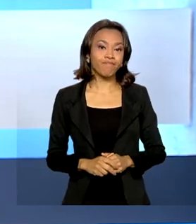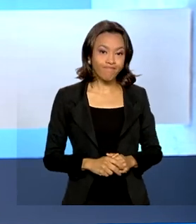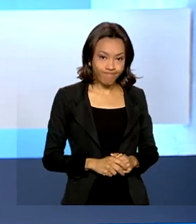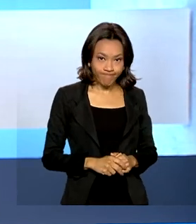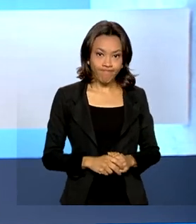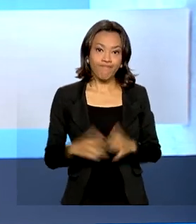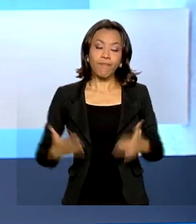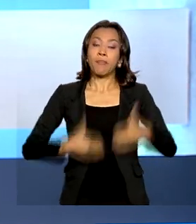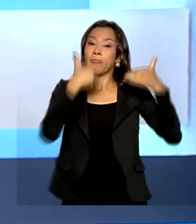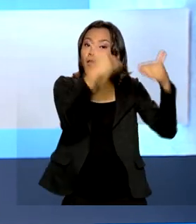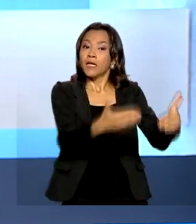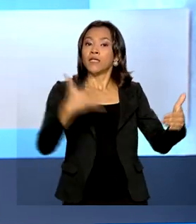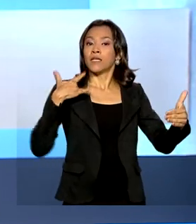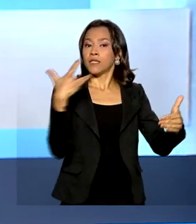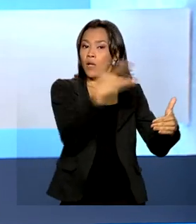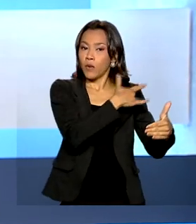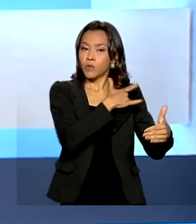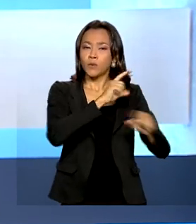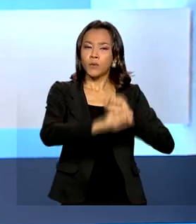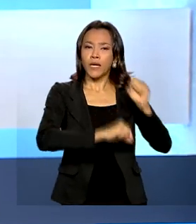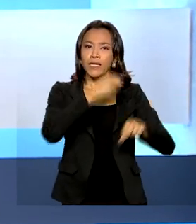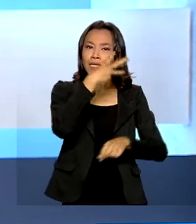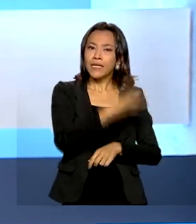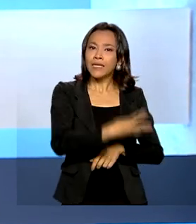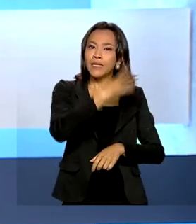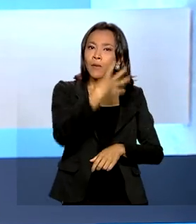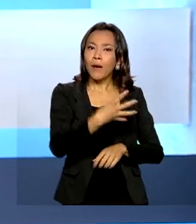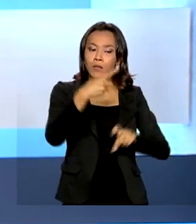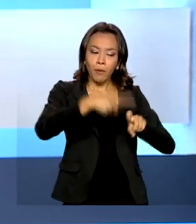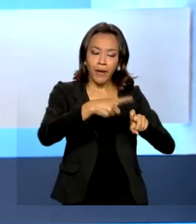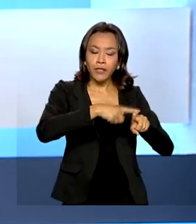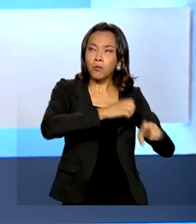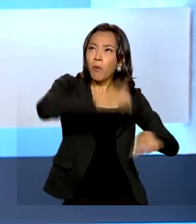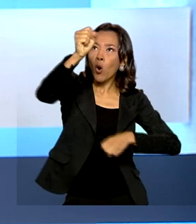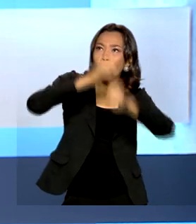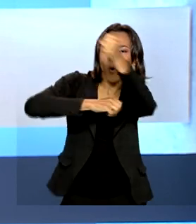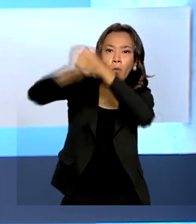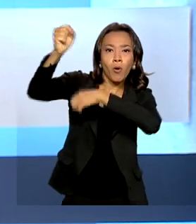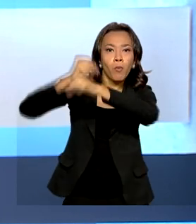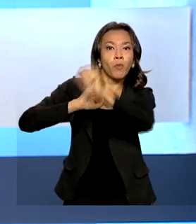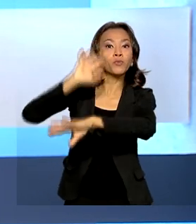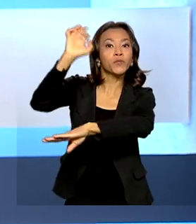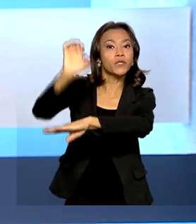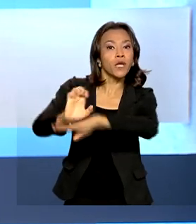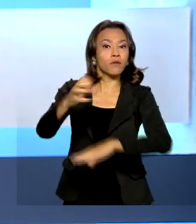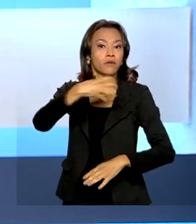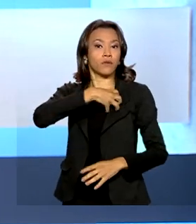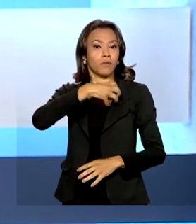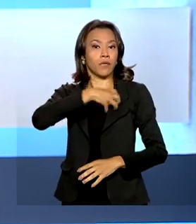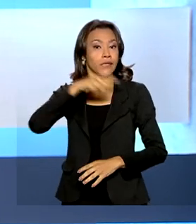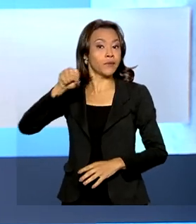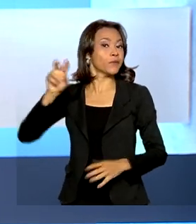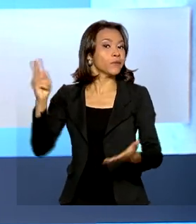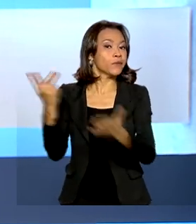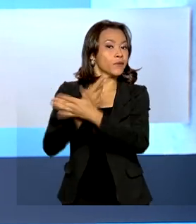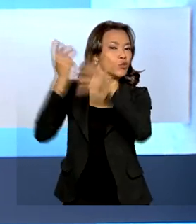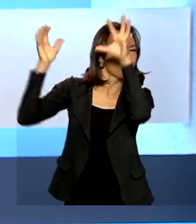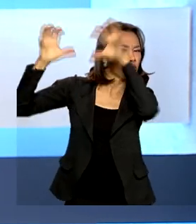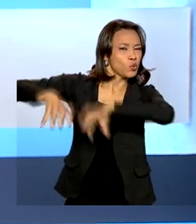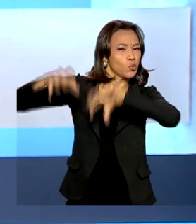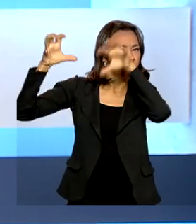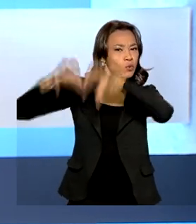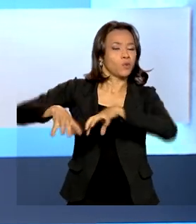O Ministério da Saúde levou 34 médicos para atendimento da população baiana que foi atingida pelas fortes chuvas. Além